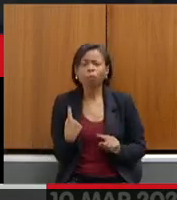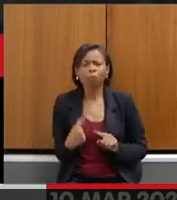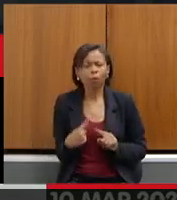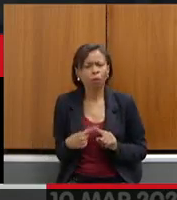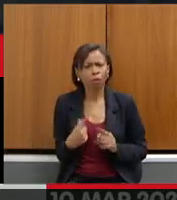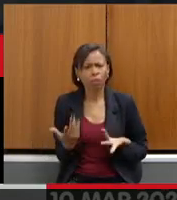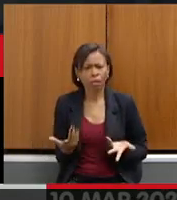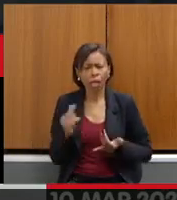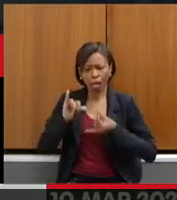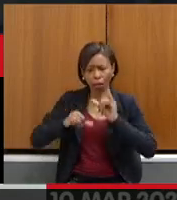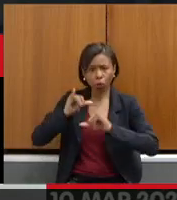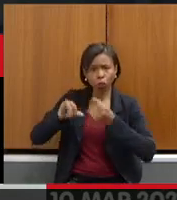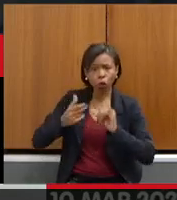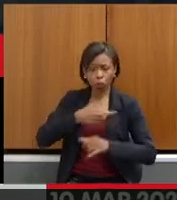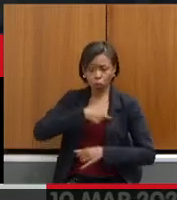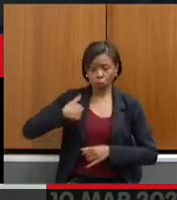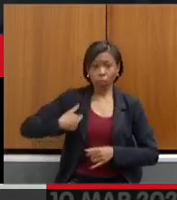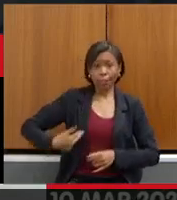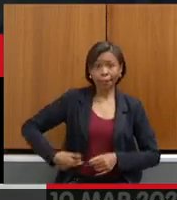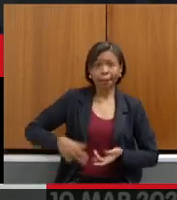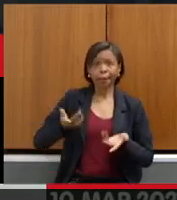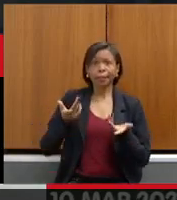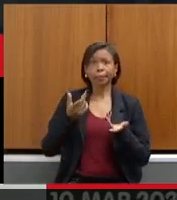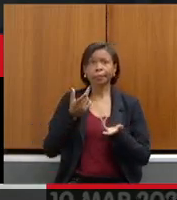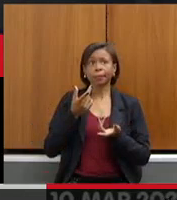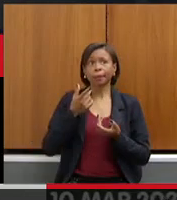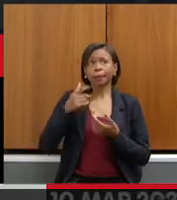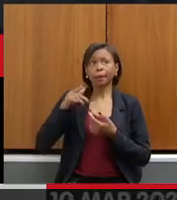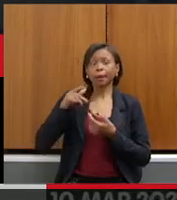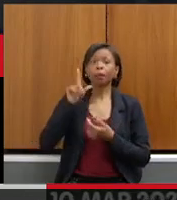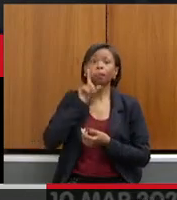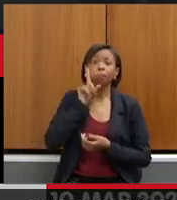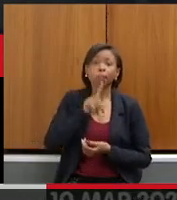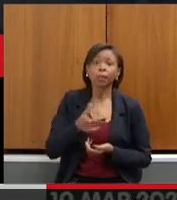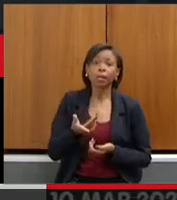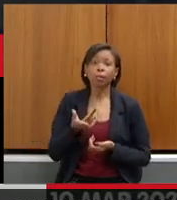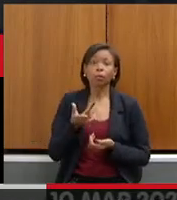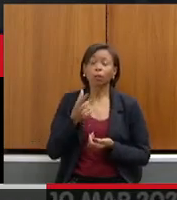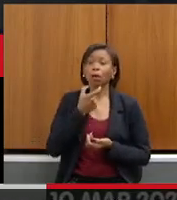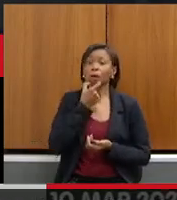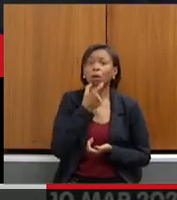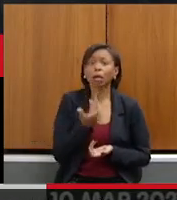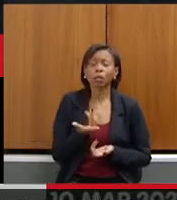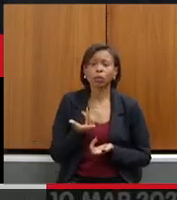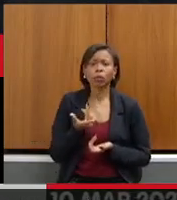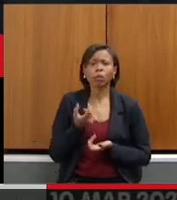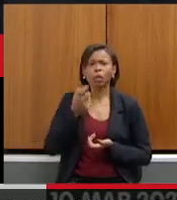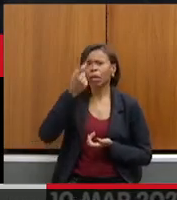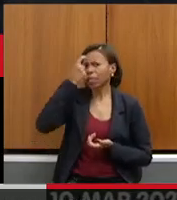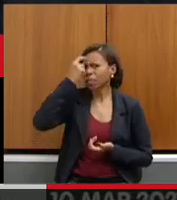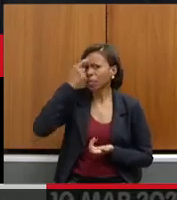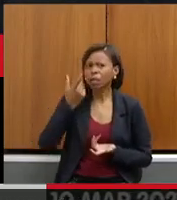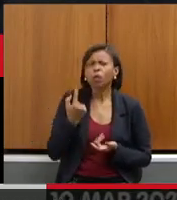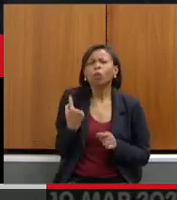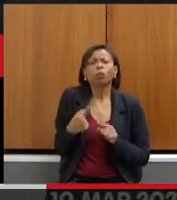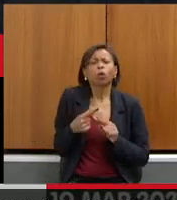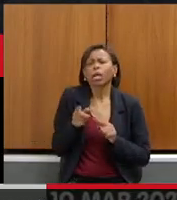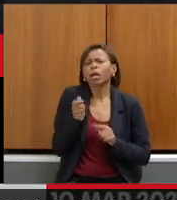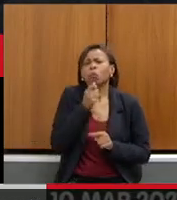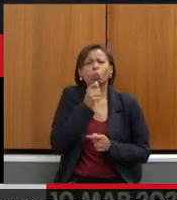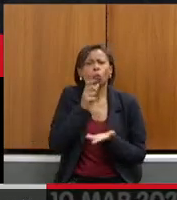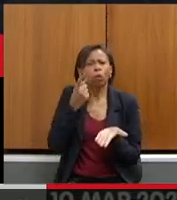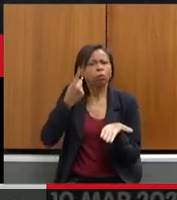chineses americanos britânicos e indianos Porque nós não firmamos uma parceria